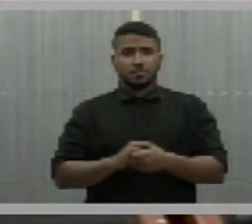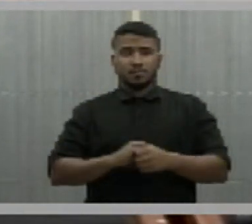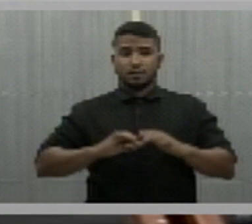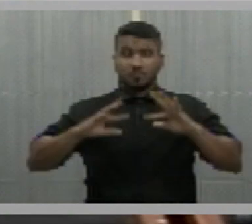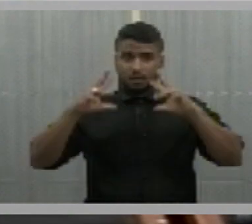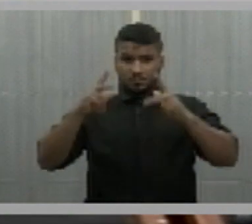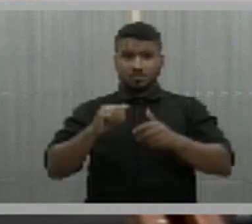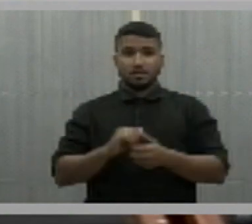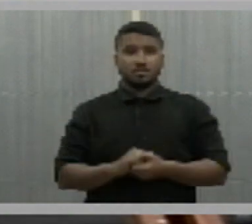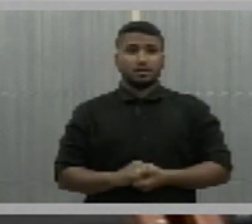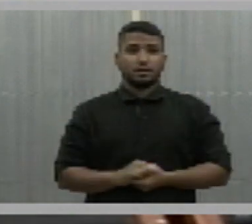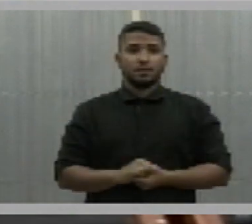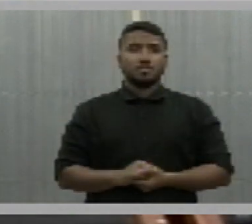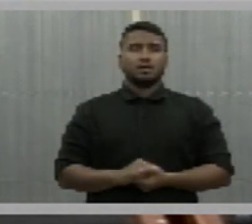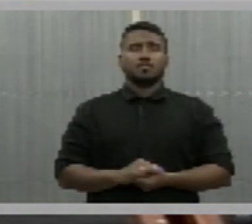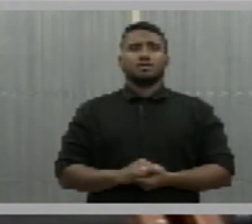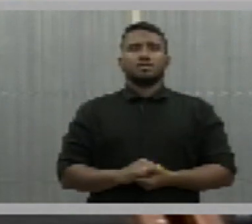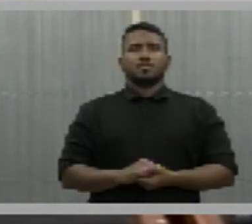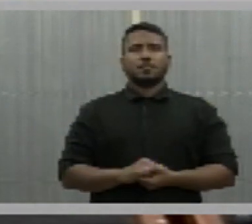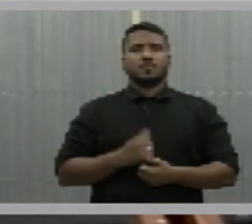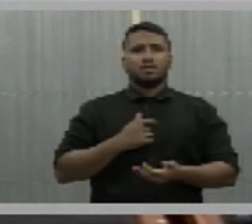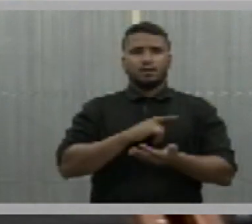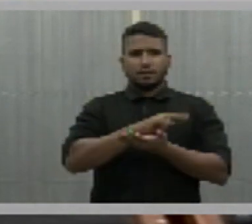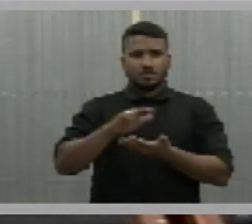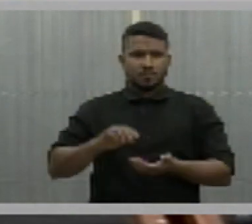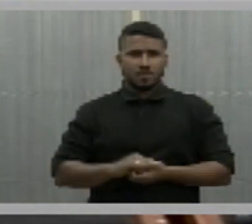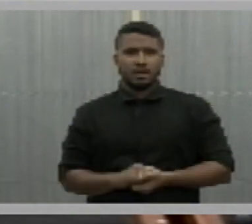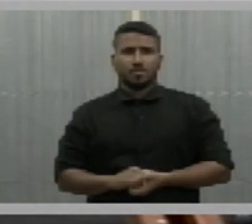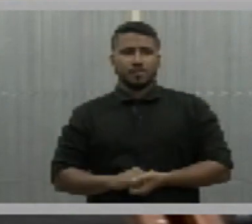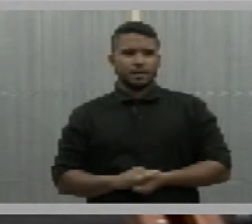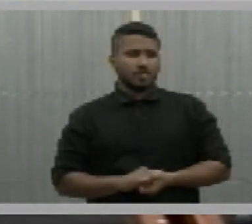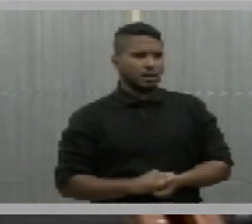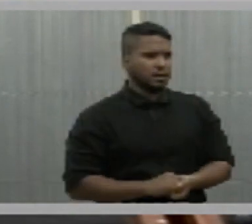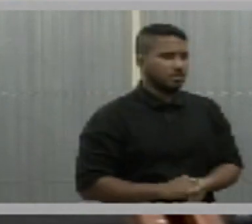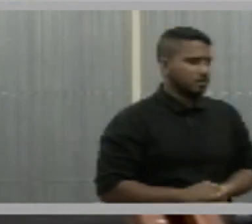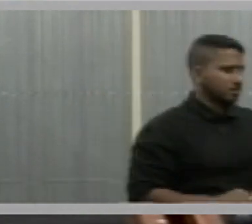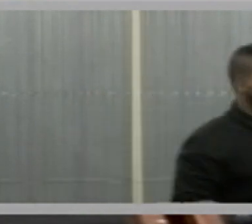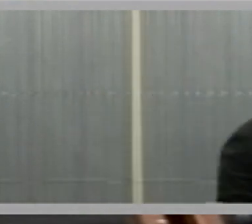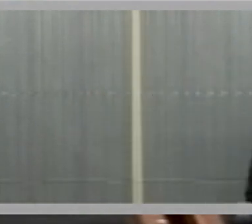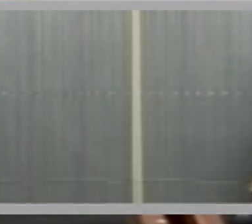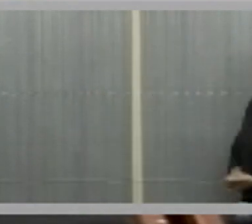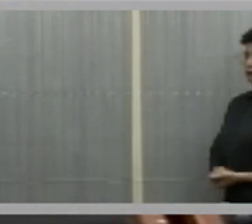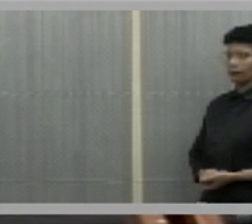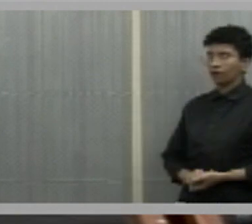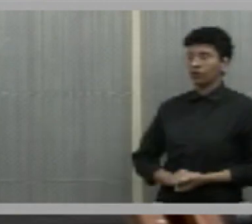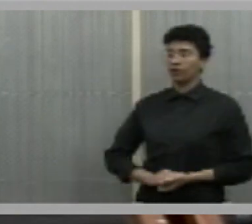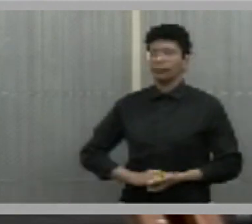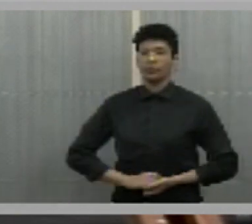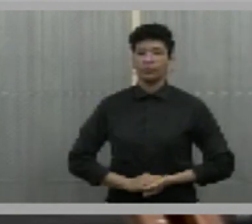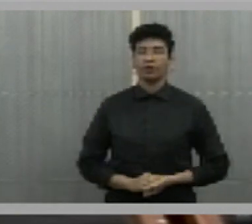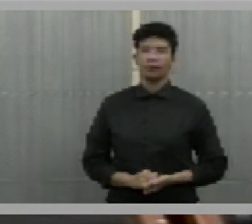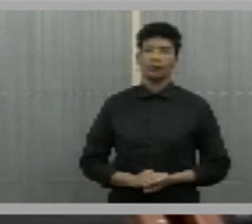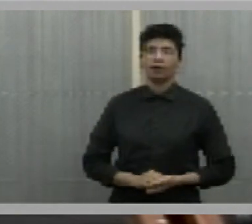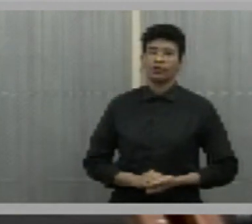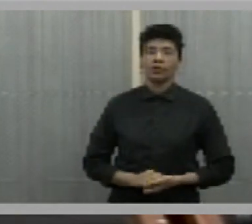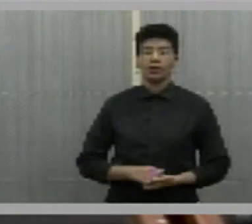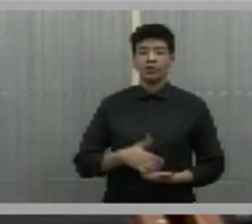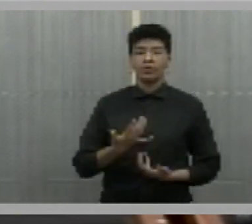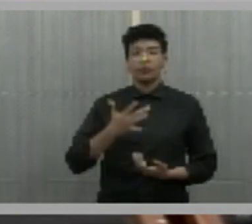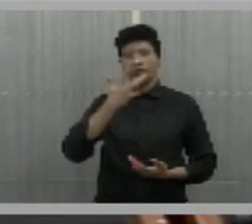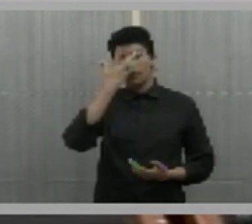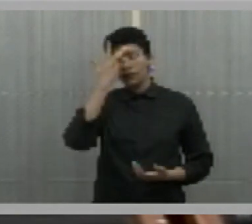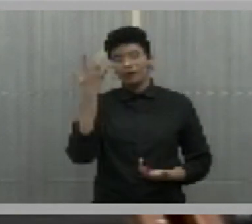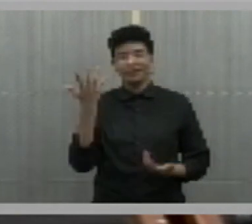toda, né? E com certeza vários equipamentos eletrônicos foram danificados. O consumidor ele